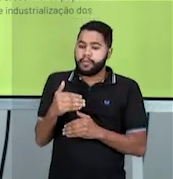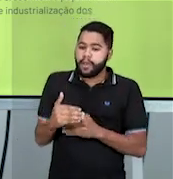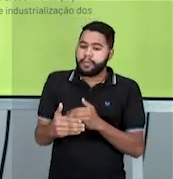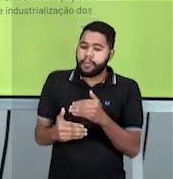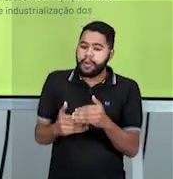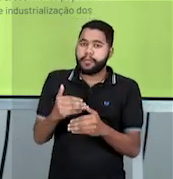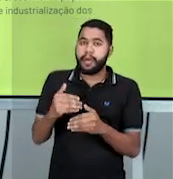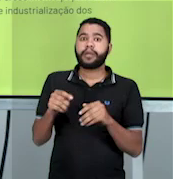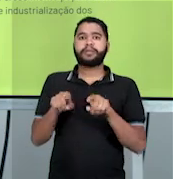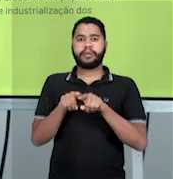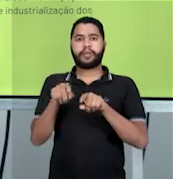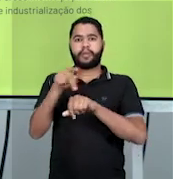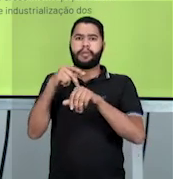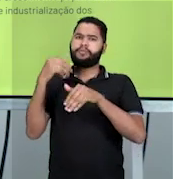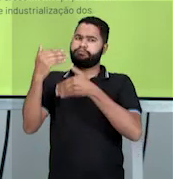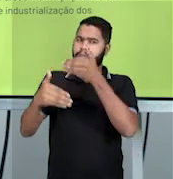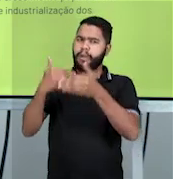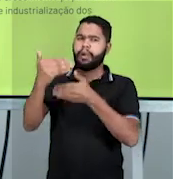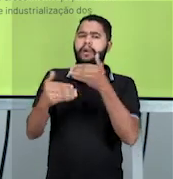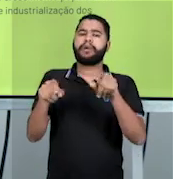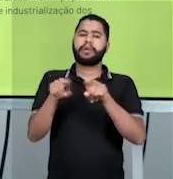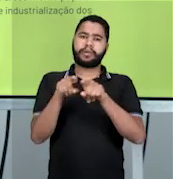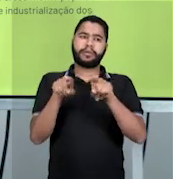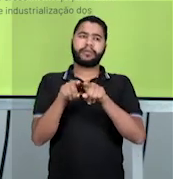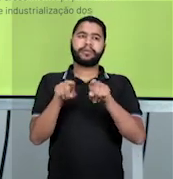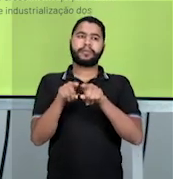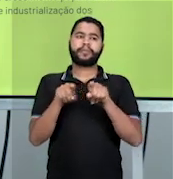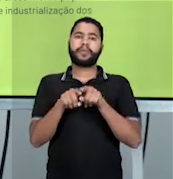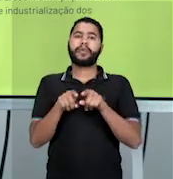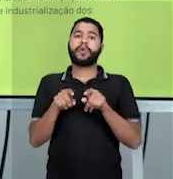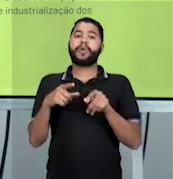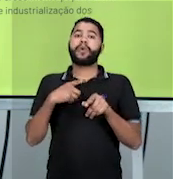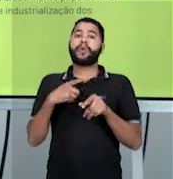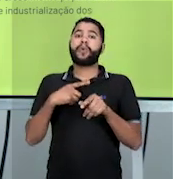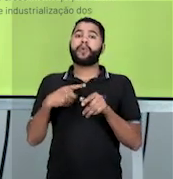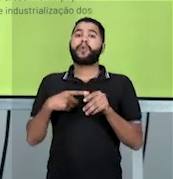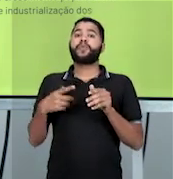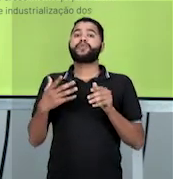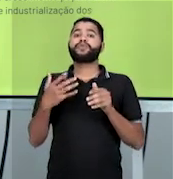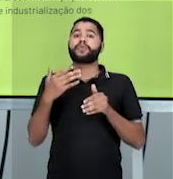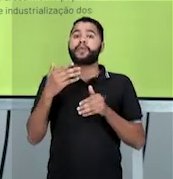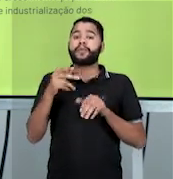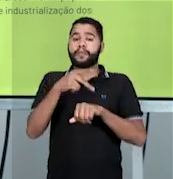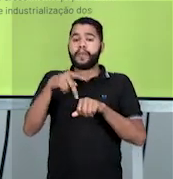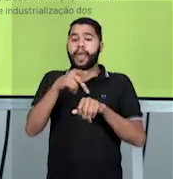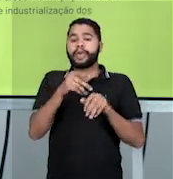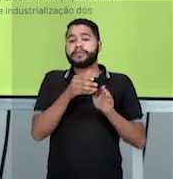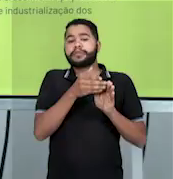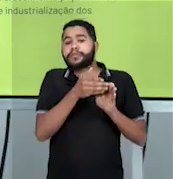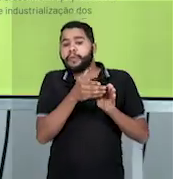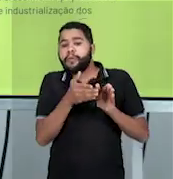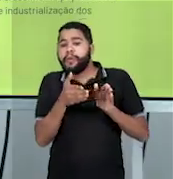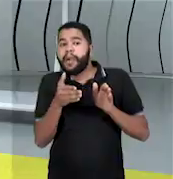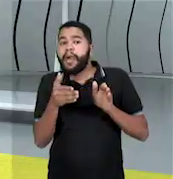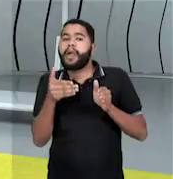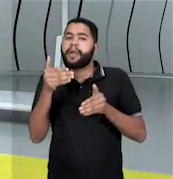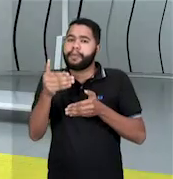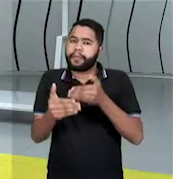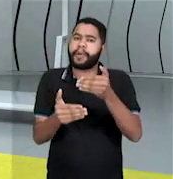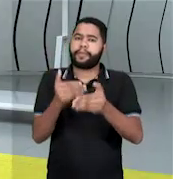temos os países desenvolvidos e, claro, não podemos deixar para trás os países em desenvolvimento, os chamados países